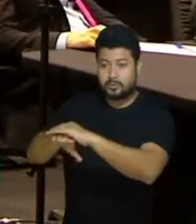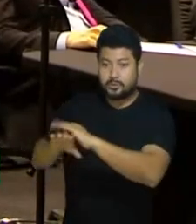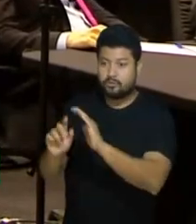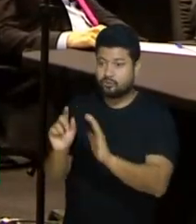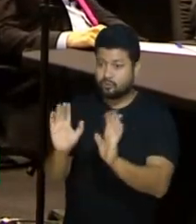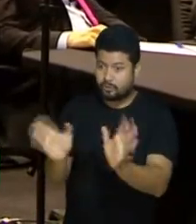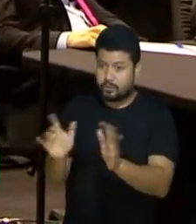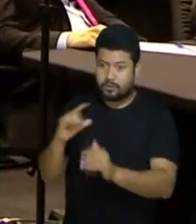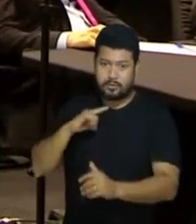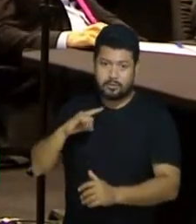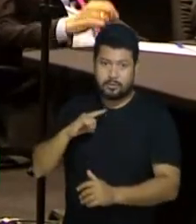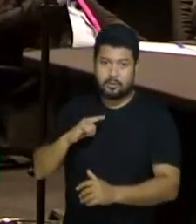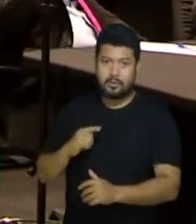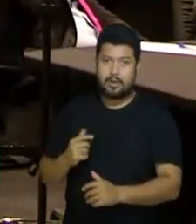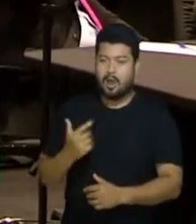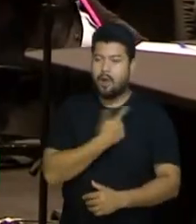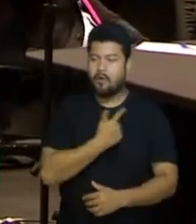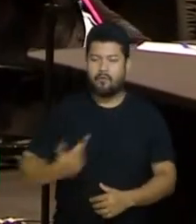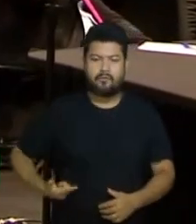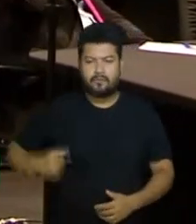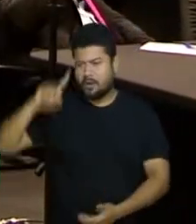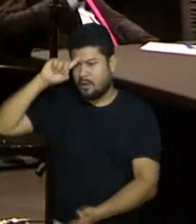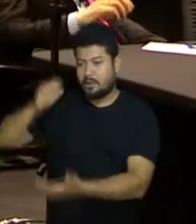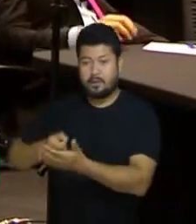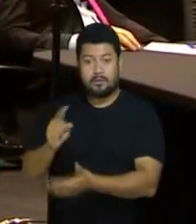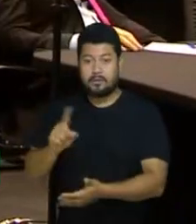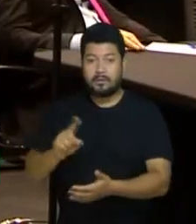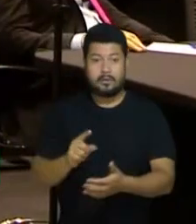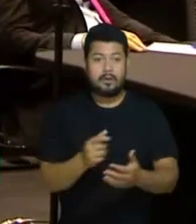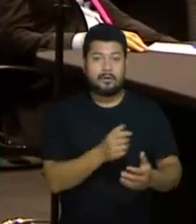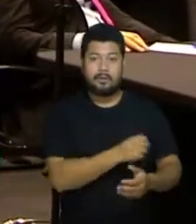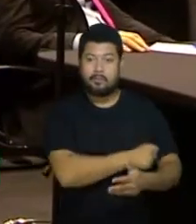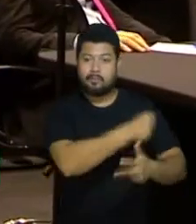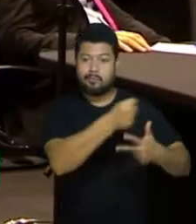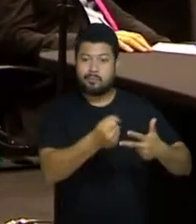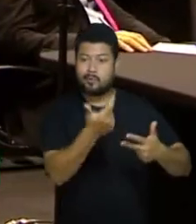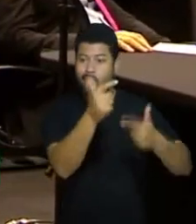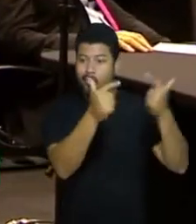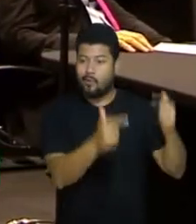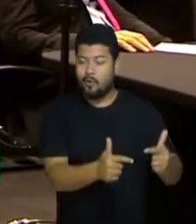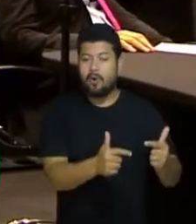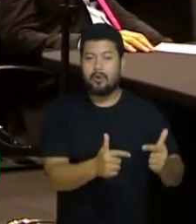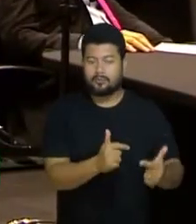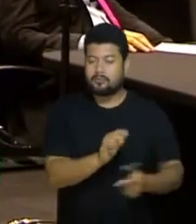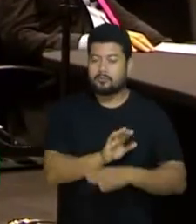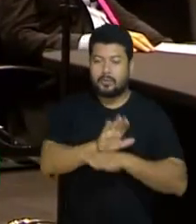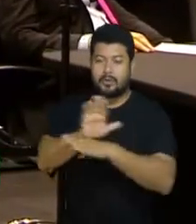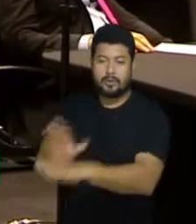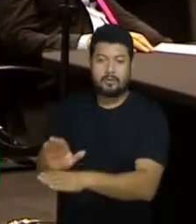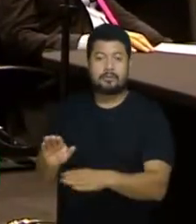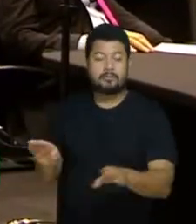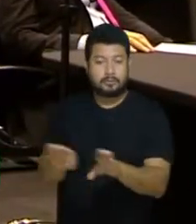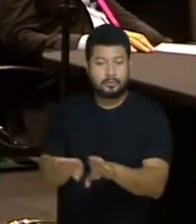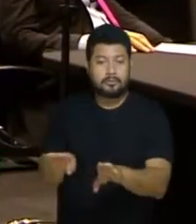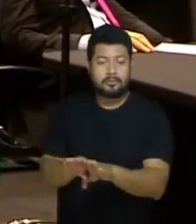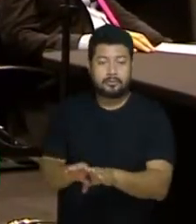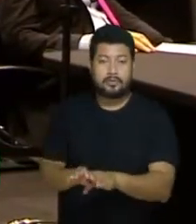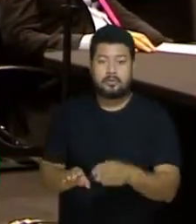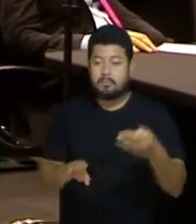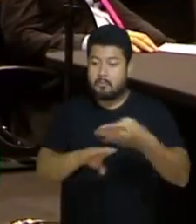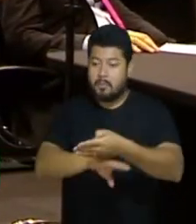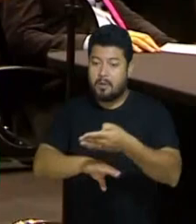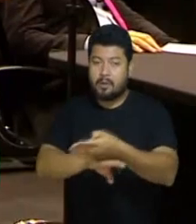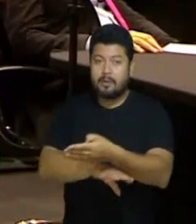simplesmente, o governo decida, mas os poderes possam participar. Quem deu o recurso possa participar. E também de uma maneira